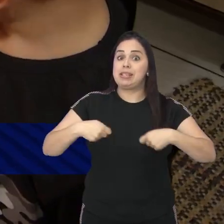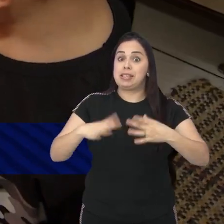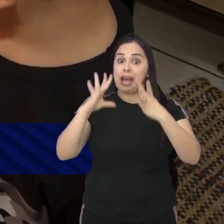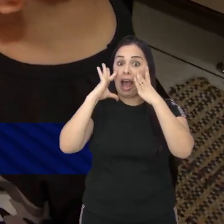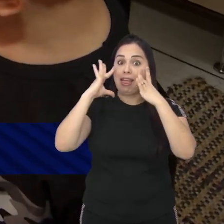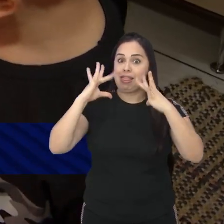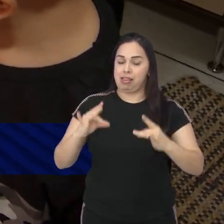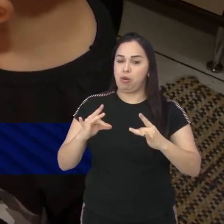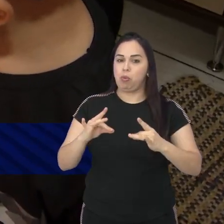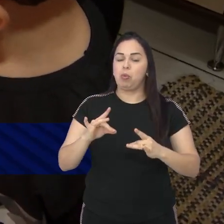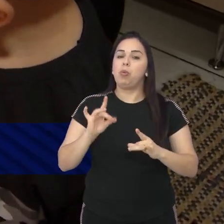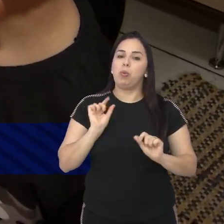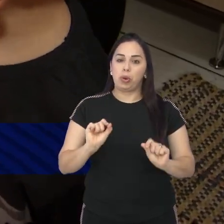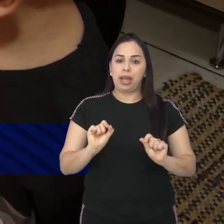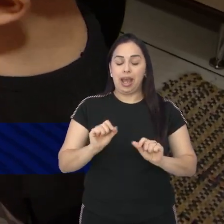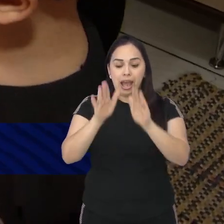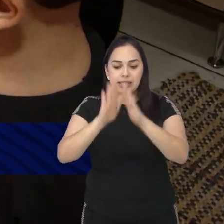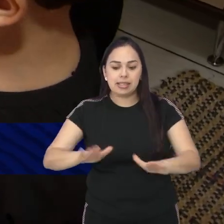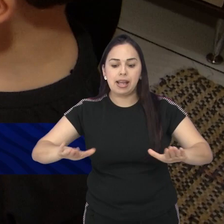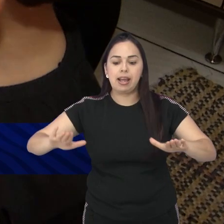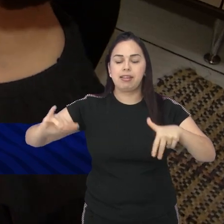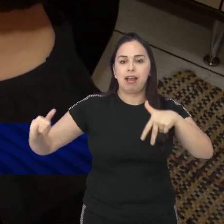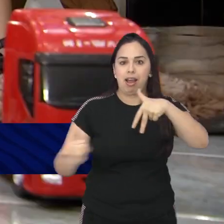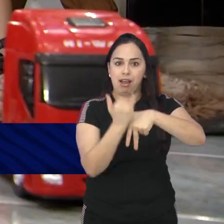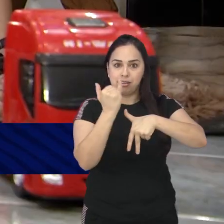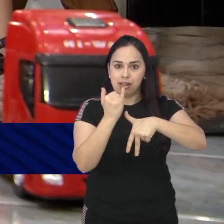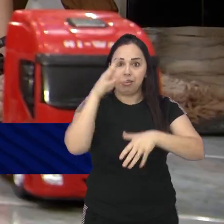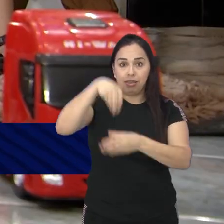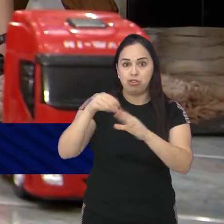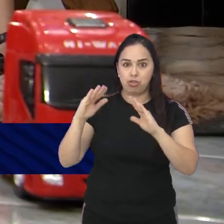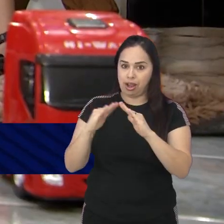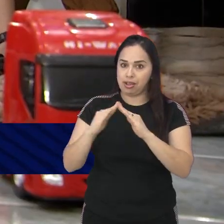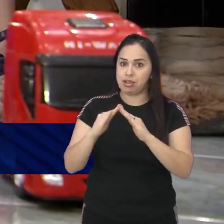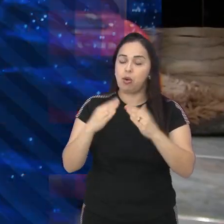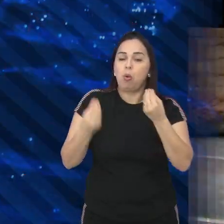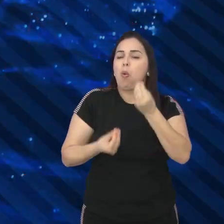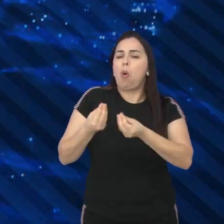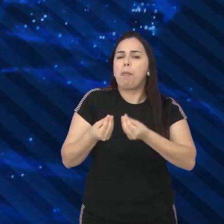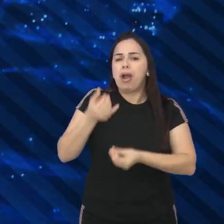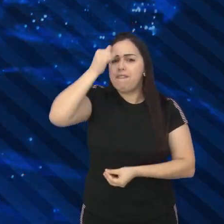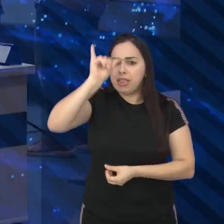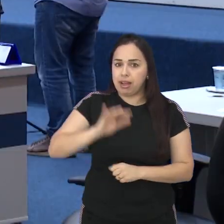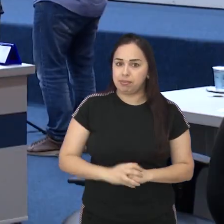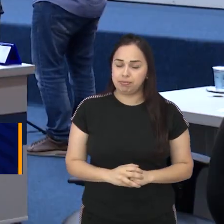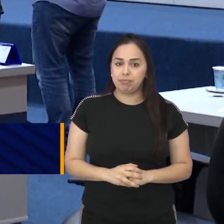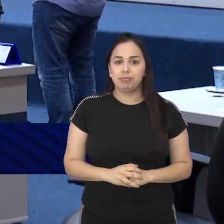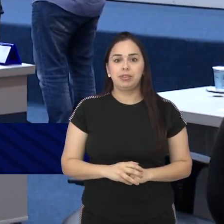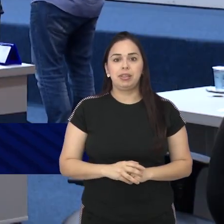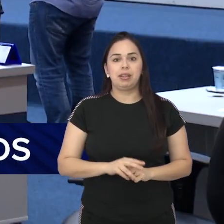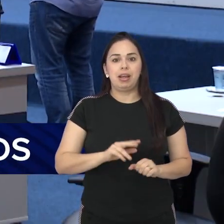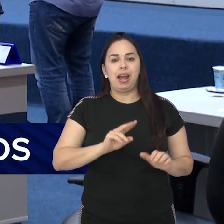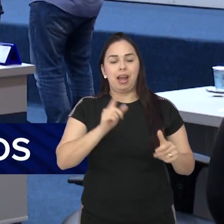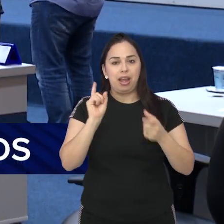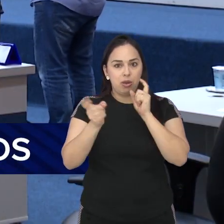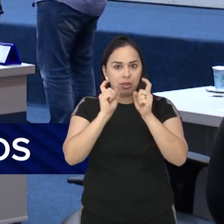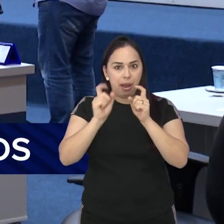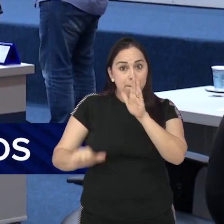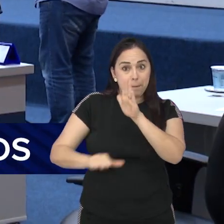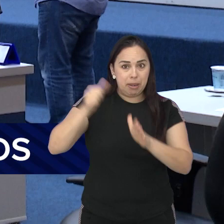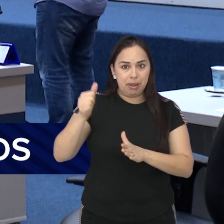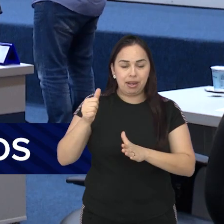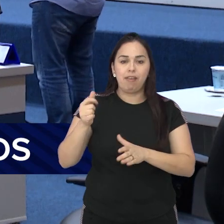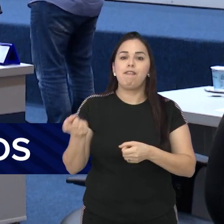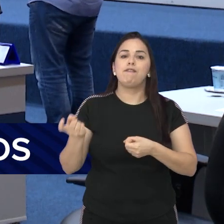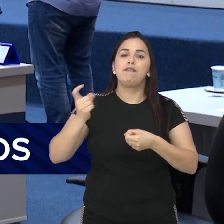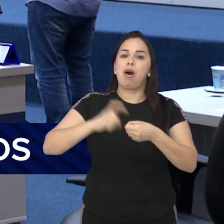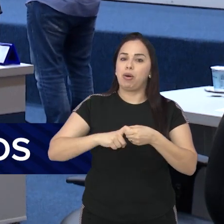alerta. O número de acidentes domésticos com crianças aumenta. Saiba como se prevenir. Primeira sessão do ano será na próxima semana e com a